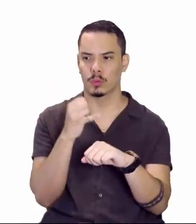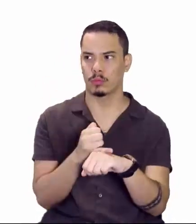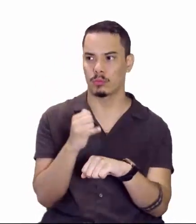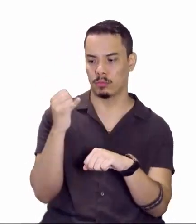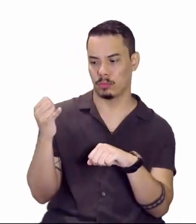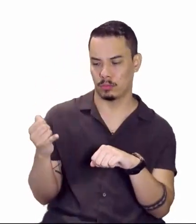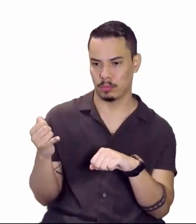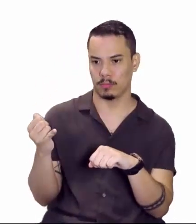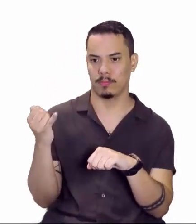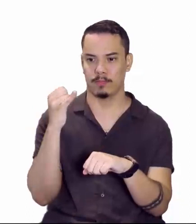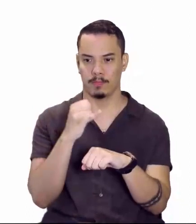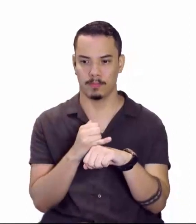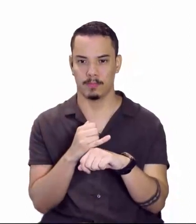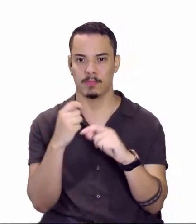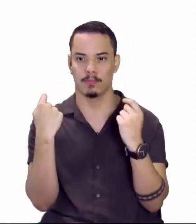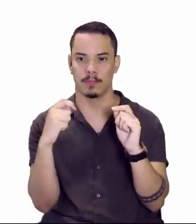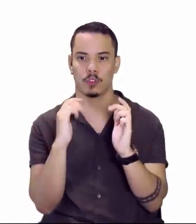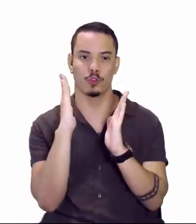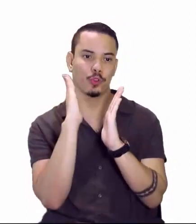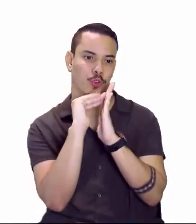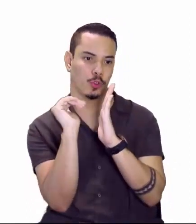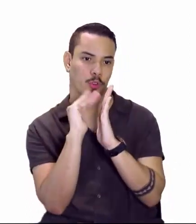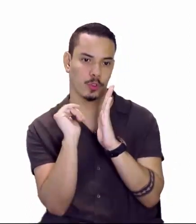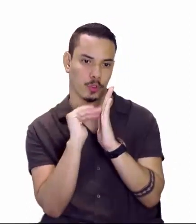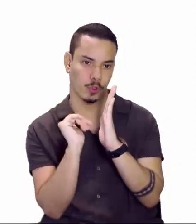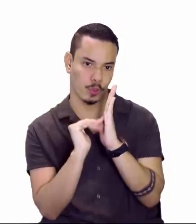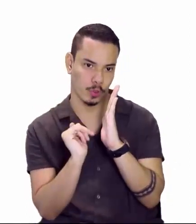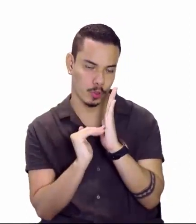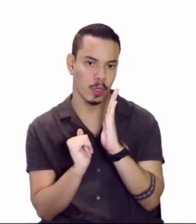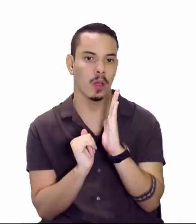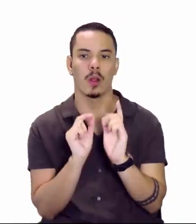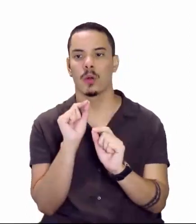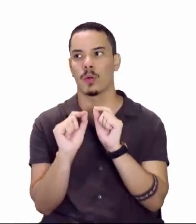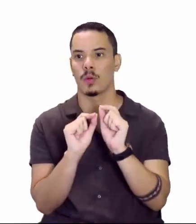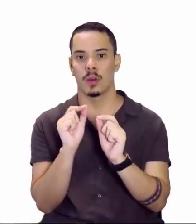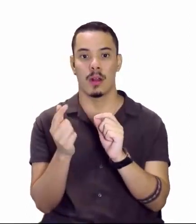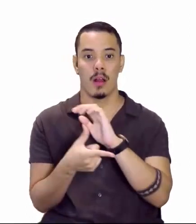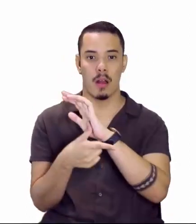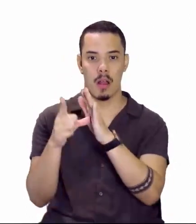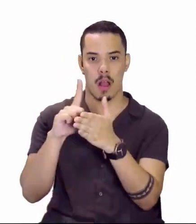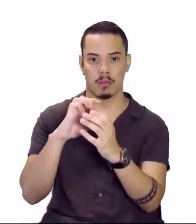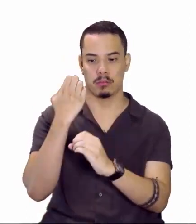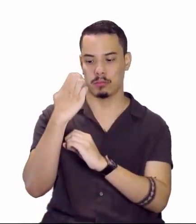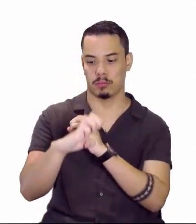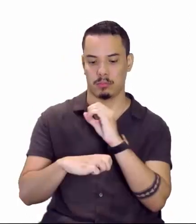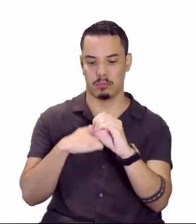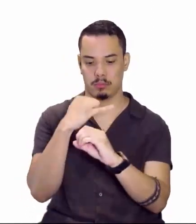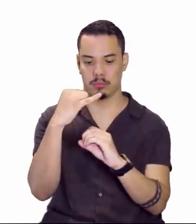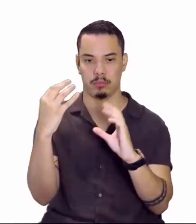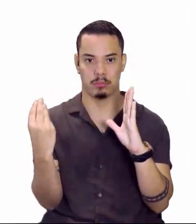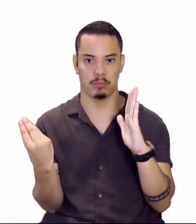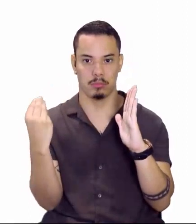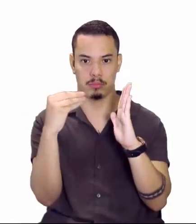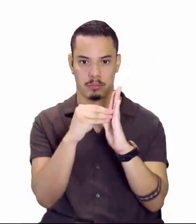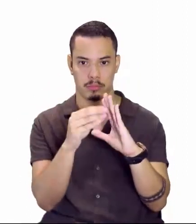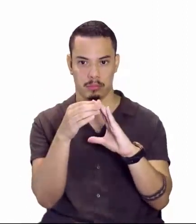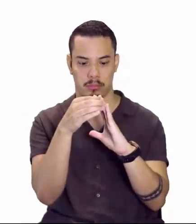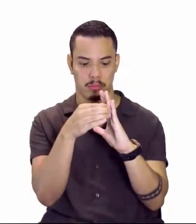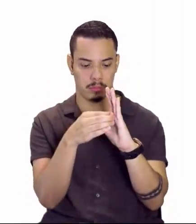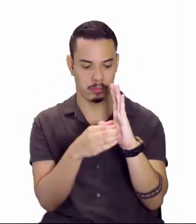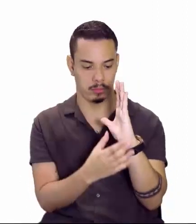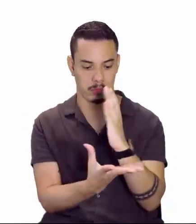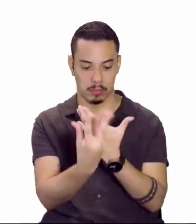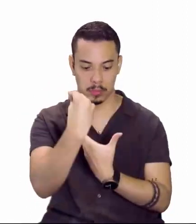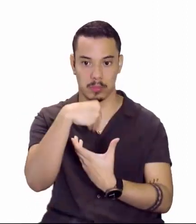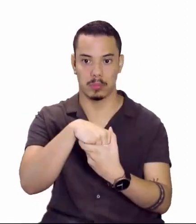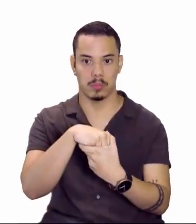deve-se retirar os elétrons que foram cedidos a partir do nível do subnível mais